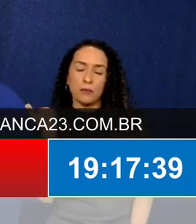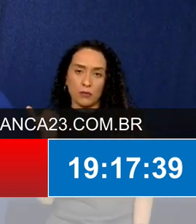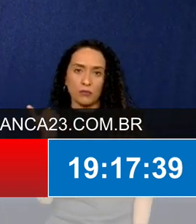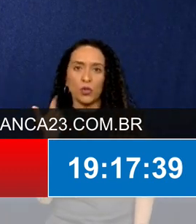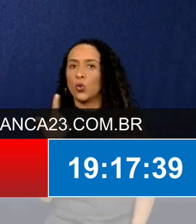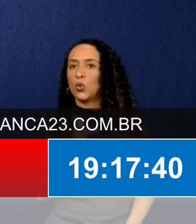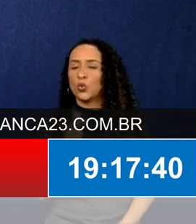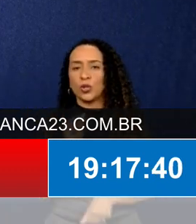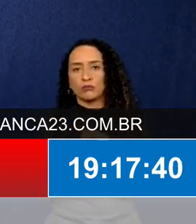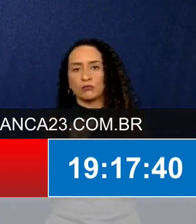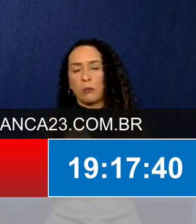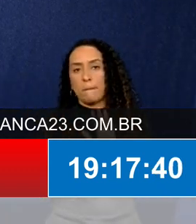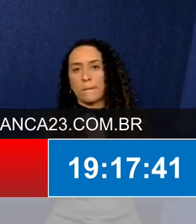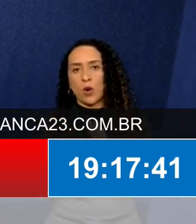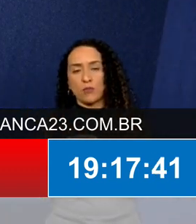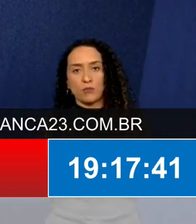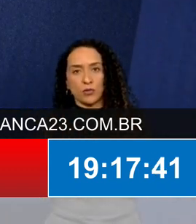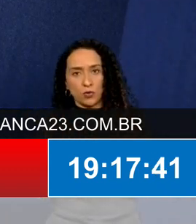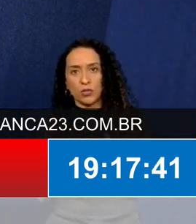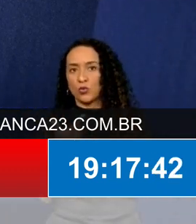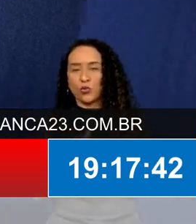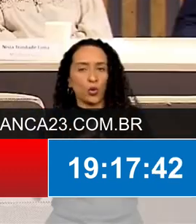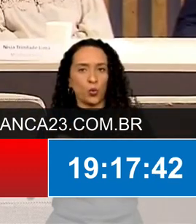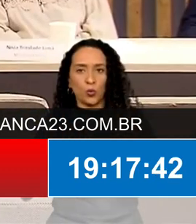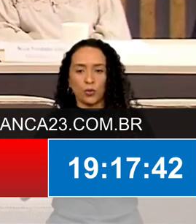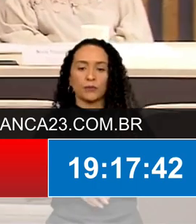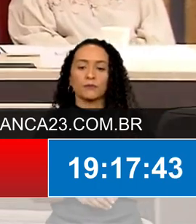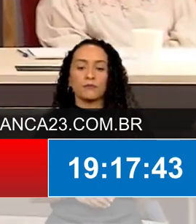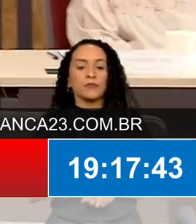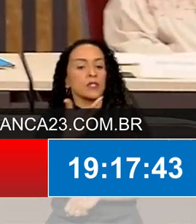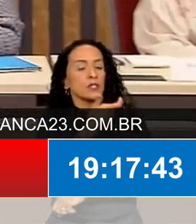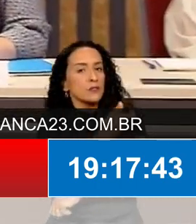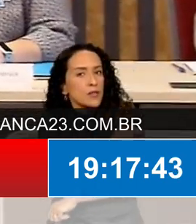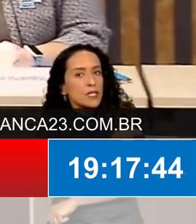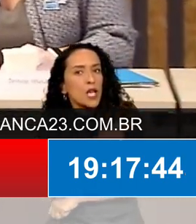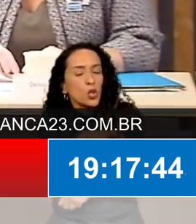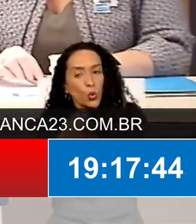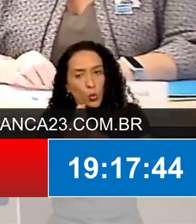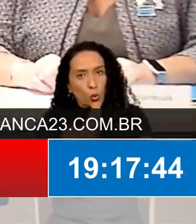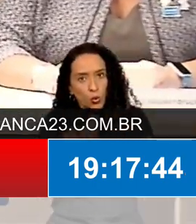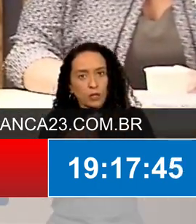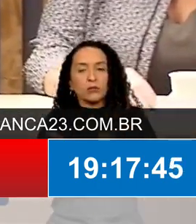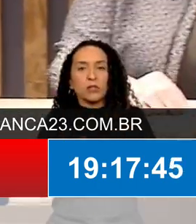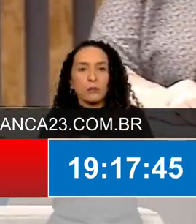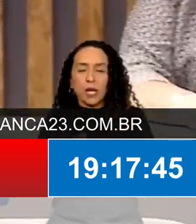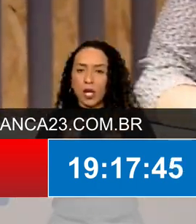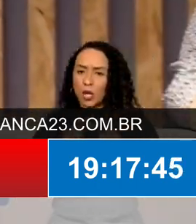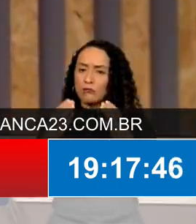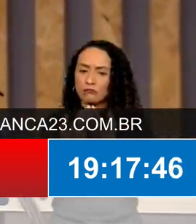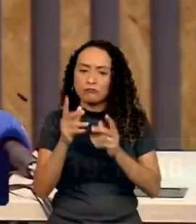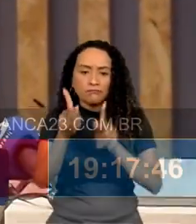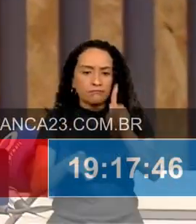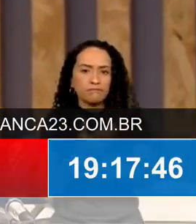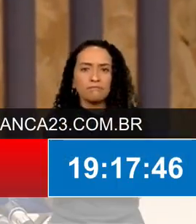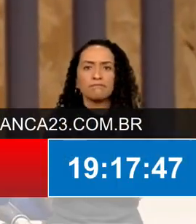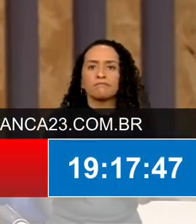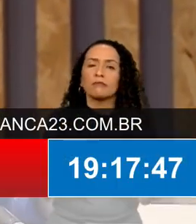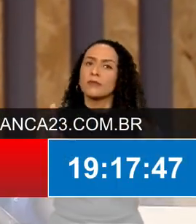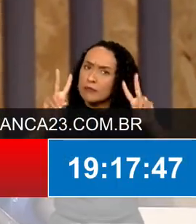tem tratamento específico para a doença, que não tem cura. Vacinar, eu estou me cuidando e cuidando também de todo um coletivo. Olha que